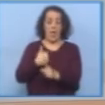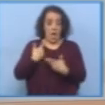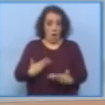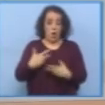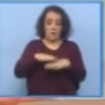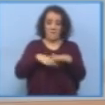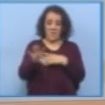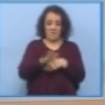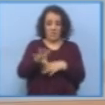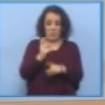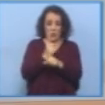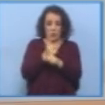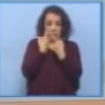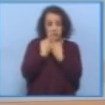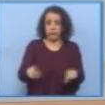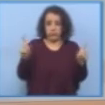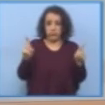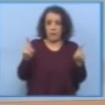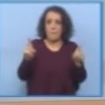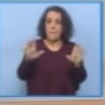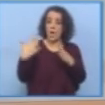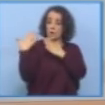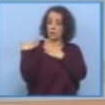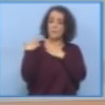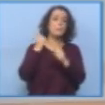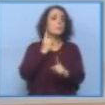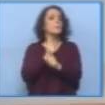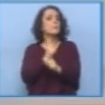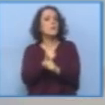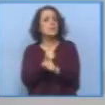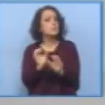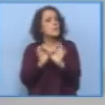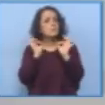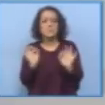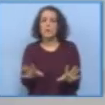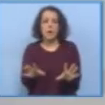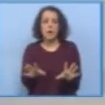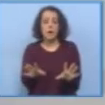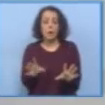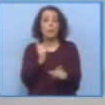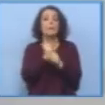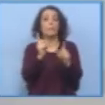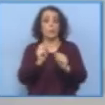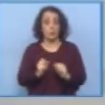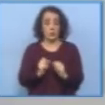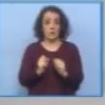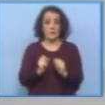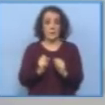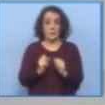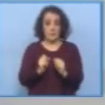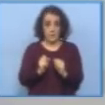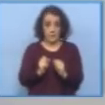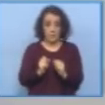mas penso eu de igual responsabilidade. Igual responsabilidade porque quando se descobre